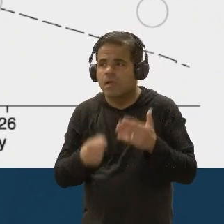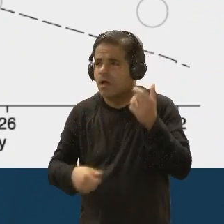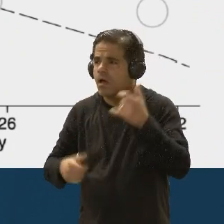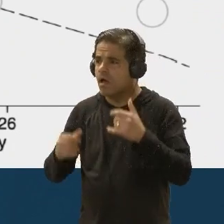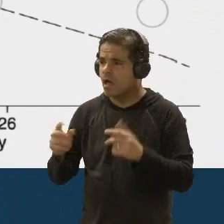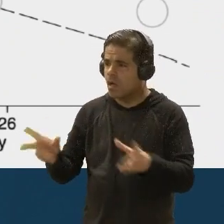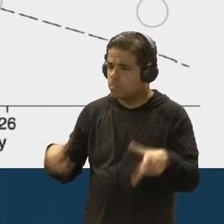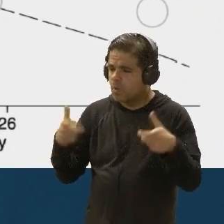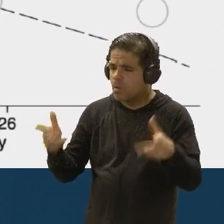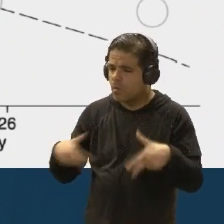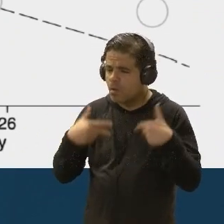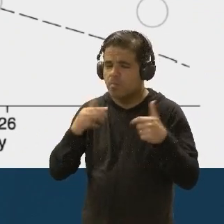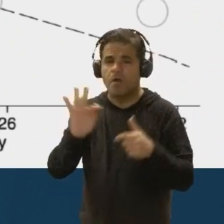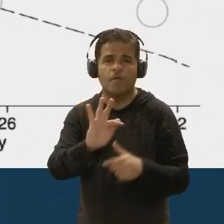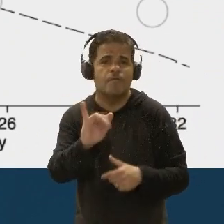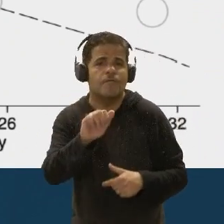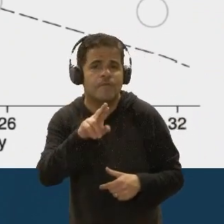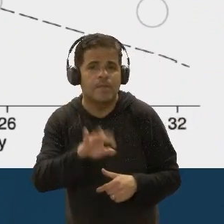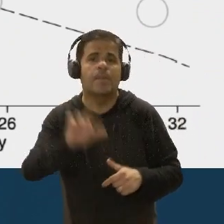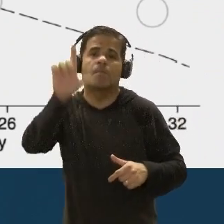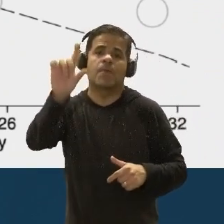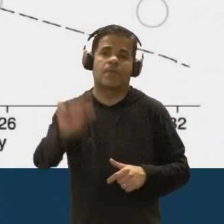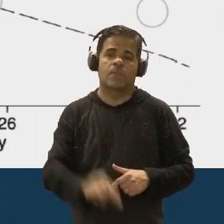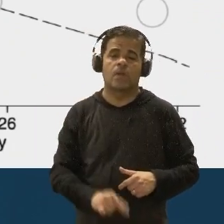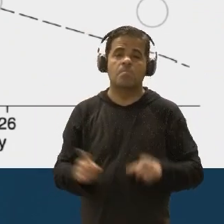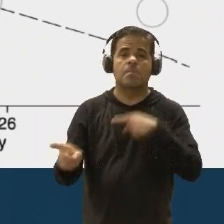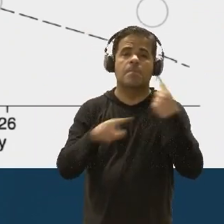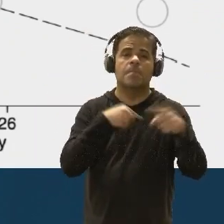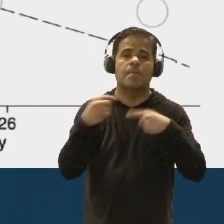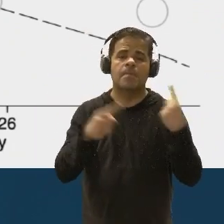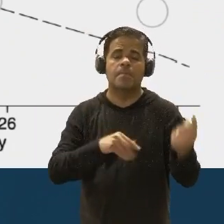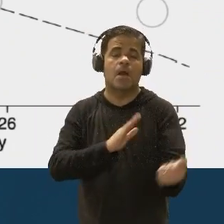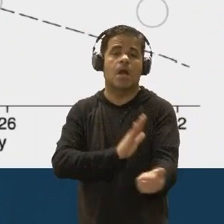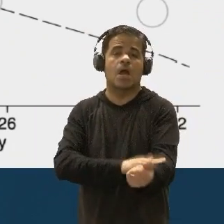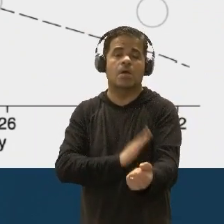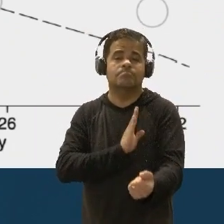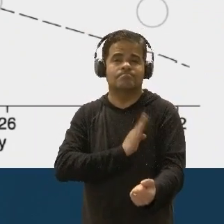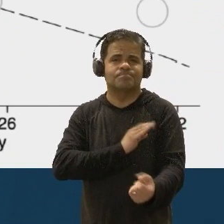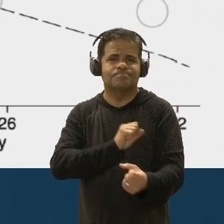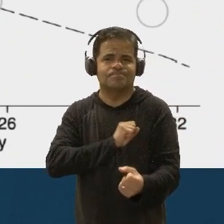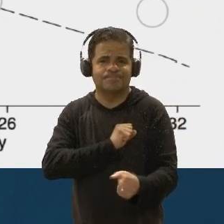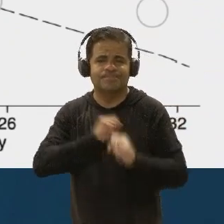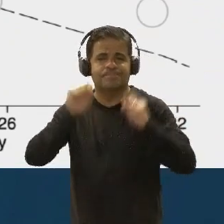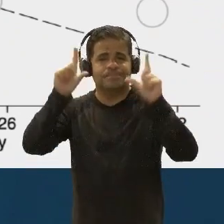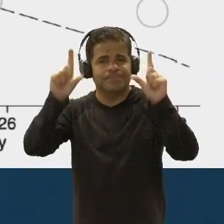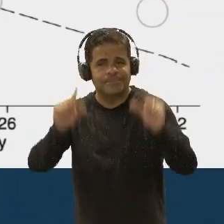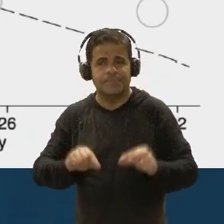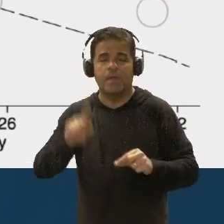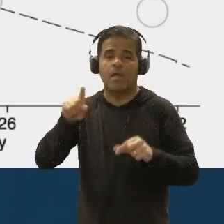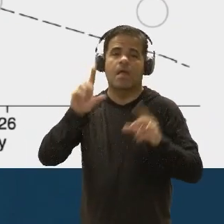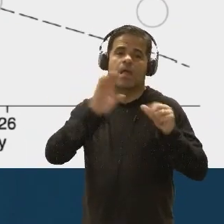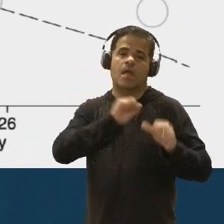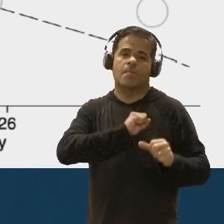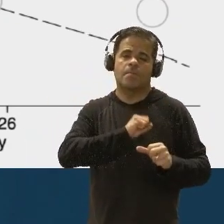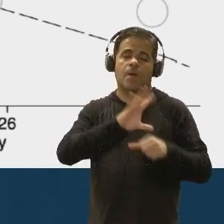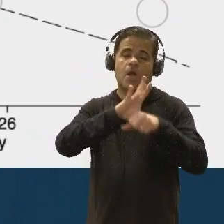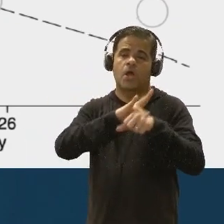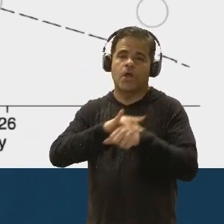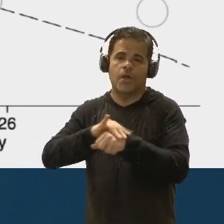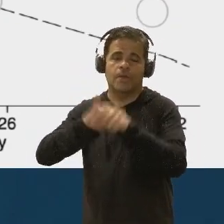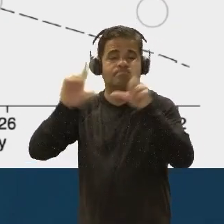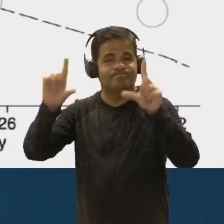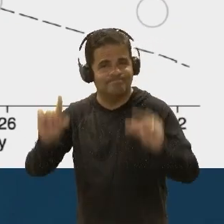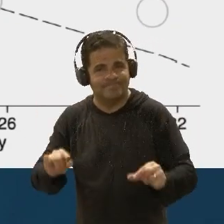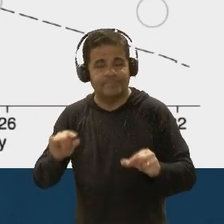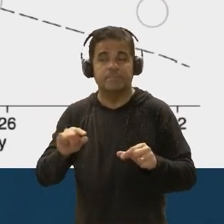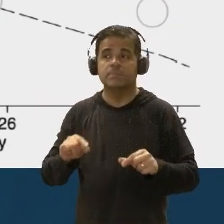é o consumo de fibra, menor é a mortalidade cardiovascular e menor é a doença cardiovascular.